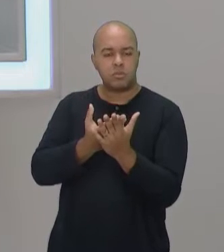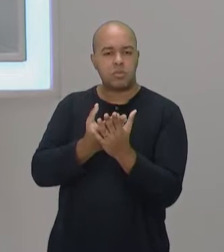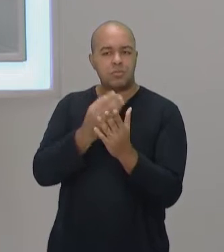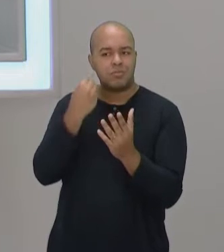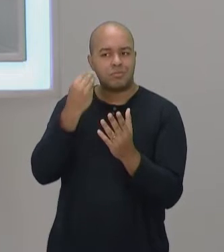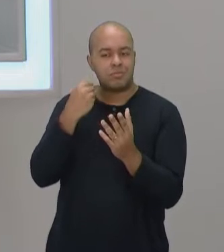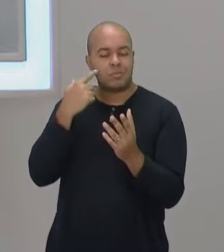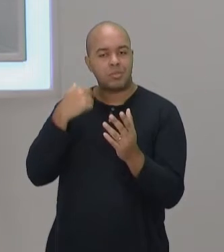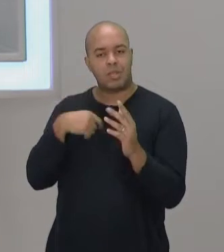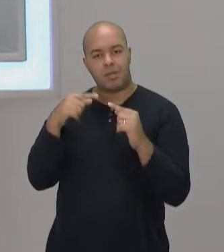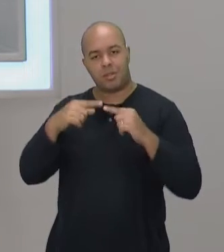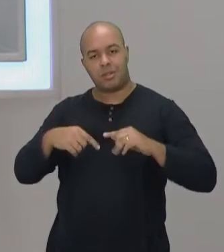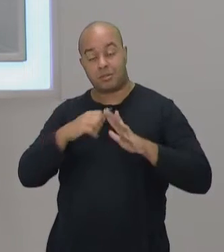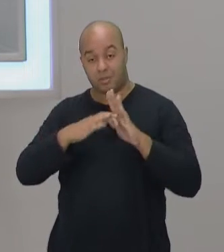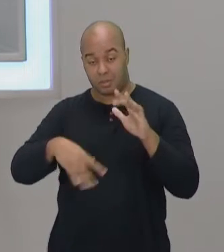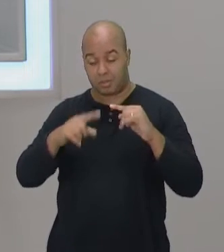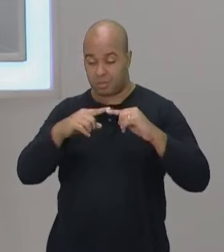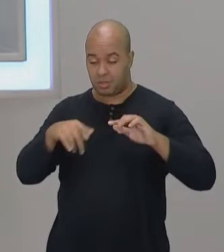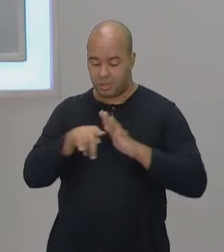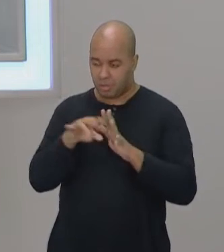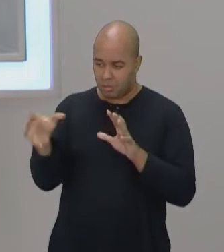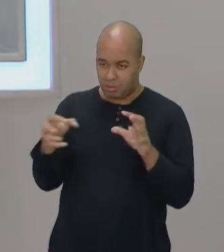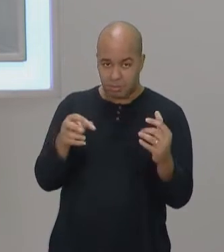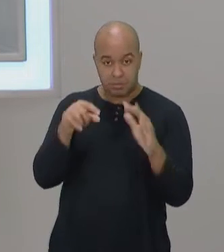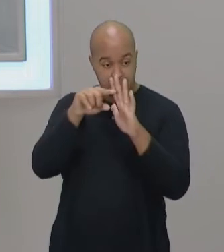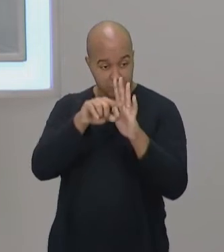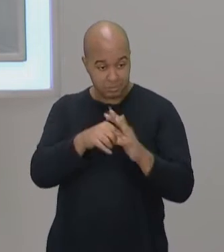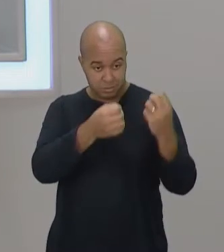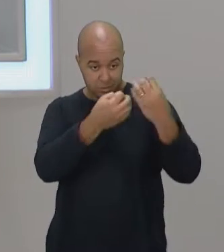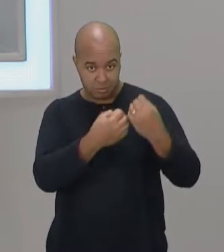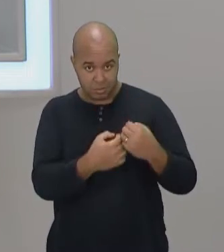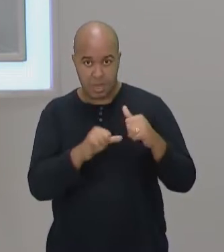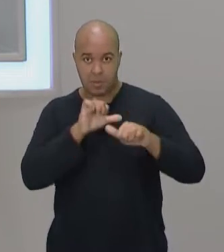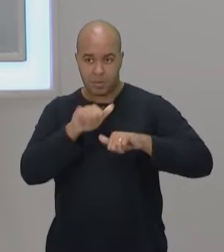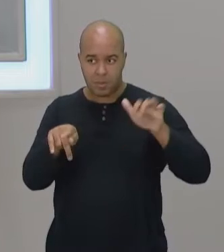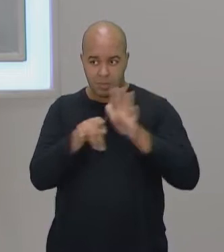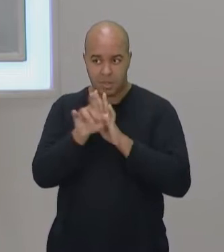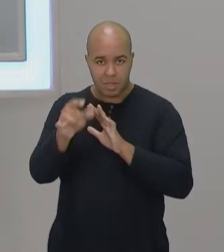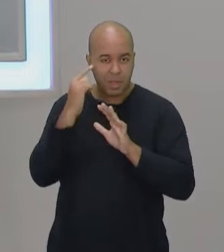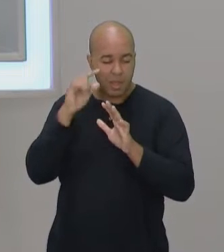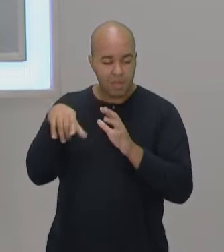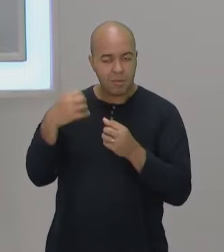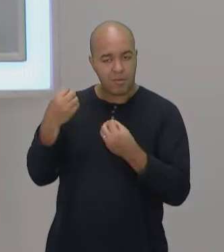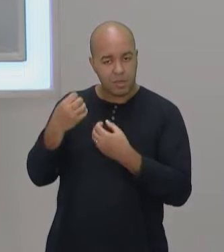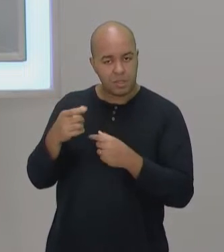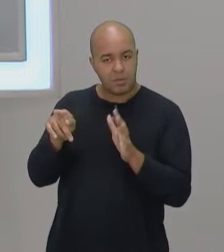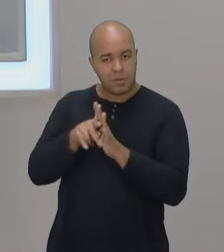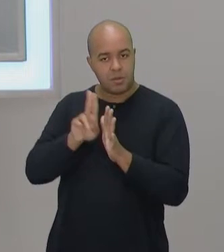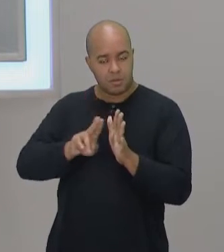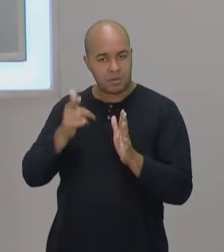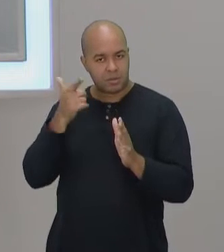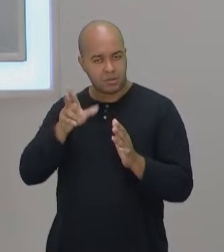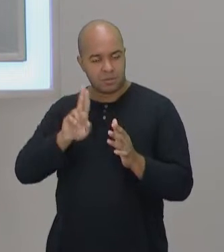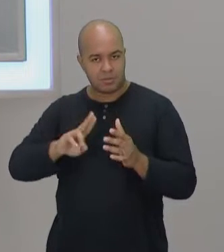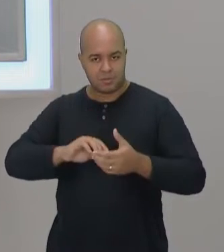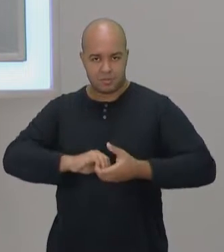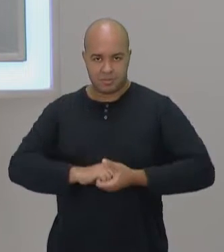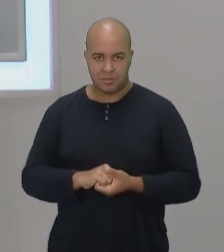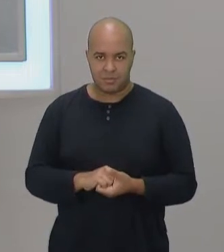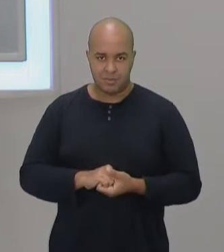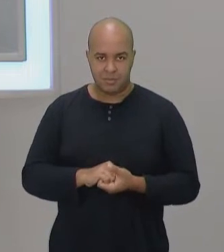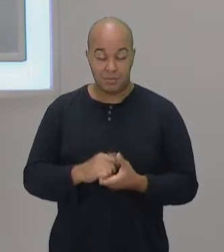forma de uma atividade, por meio da coleta de dados, a fim de transformar aquilo numa informação útil para a nossa